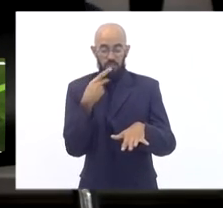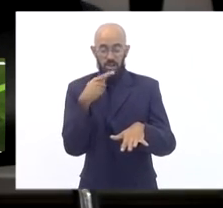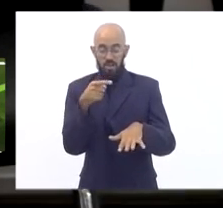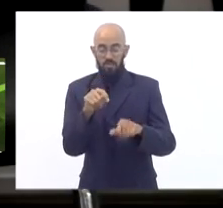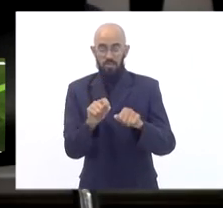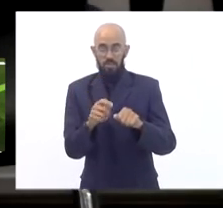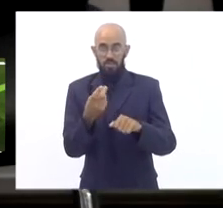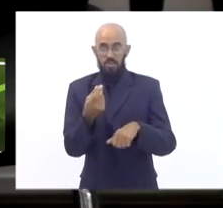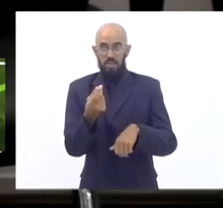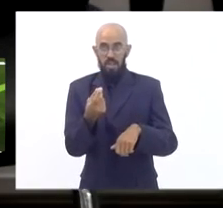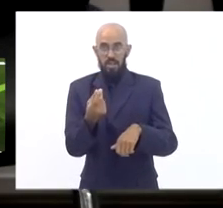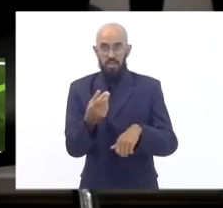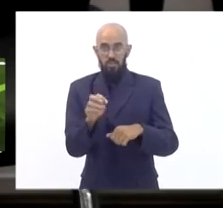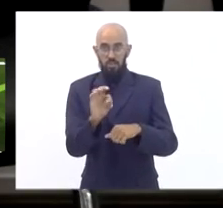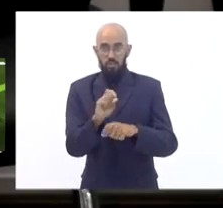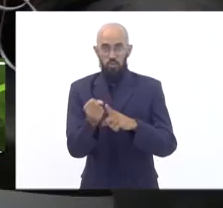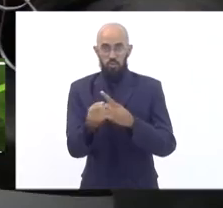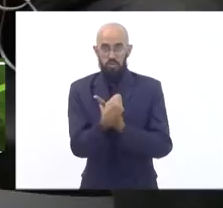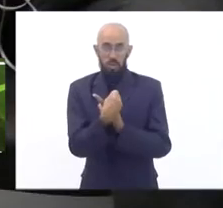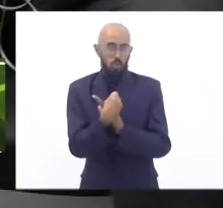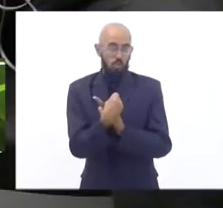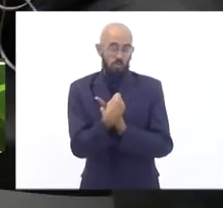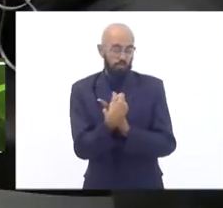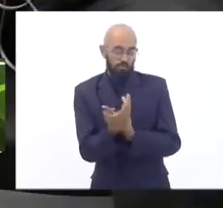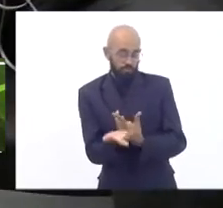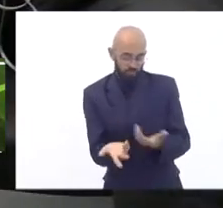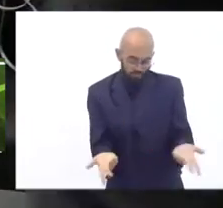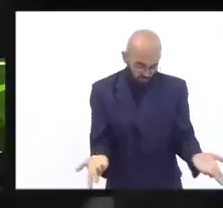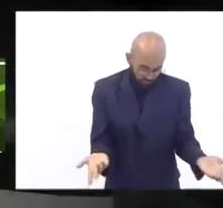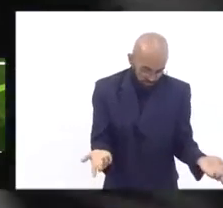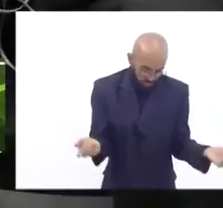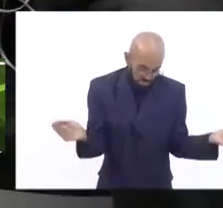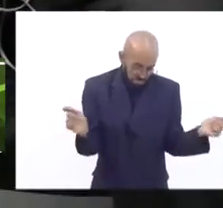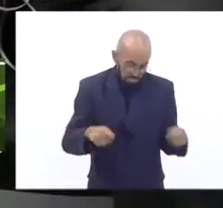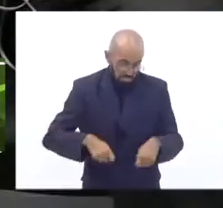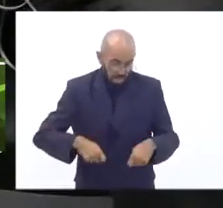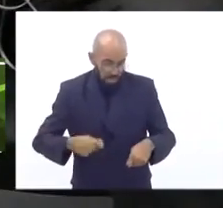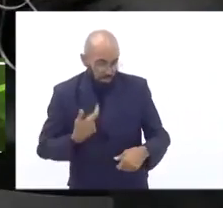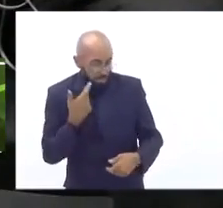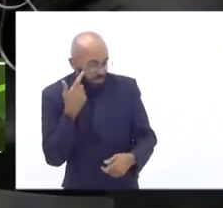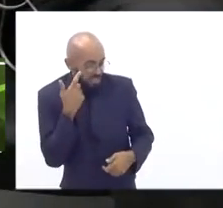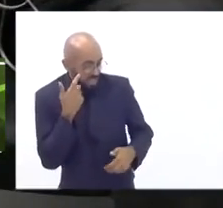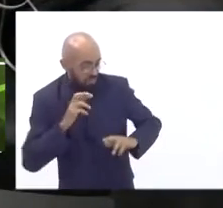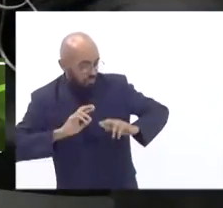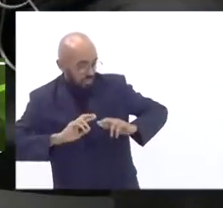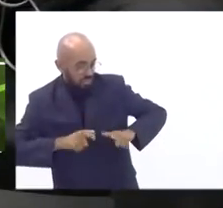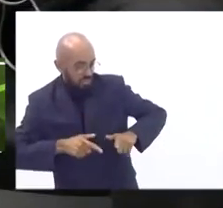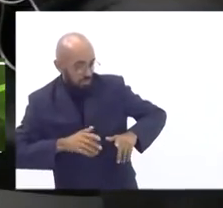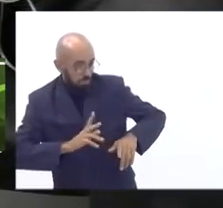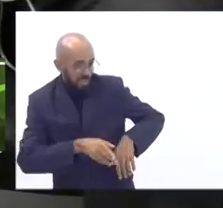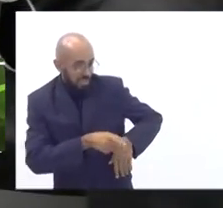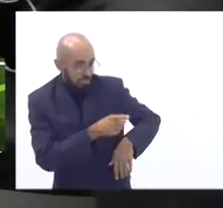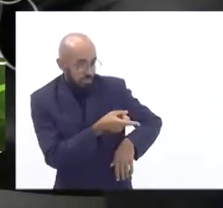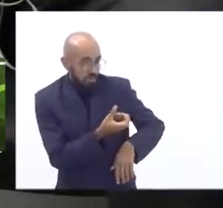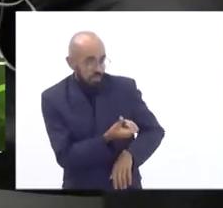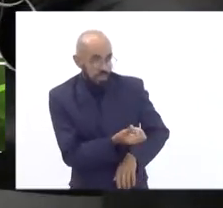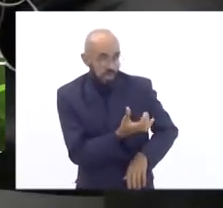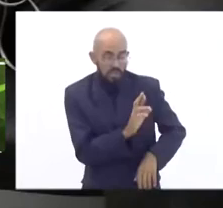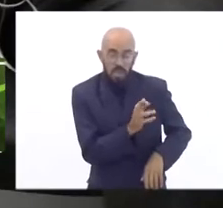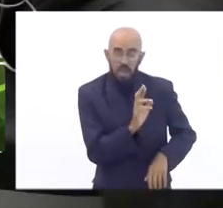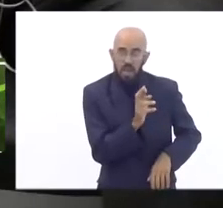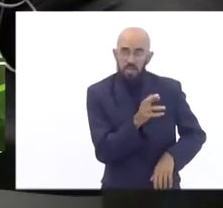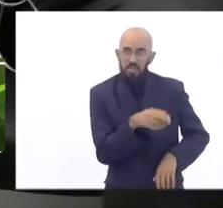tarifa social. Então, não tem como pensar de outra maneira. E se mesmo que seja R$6, doutora Priscila,